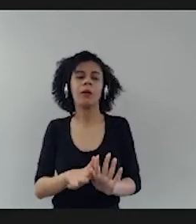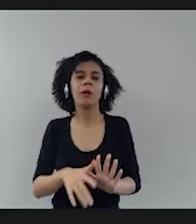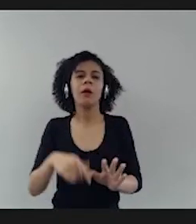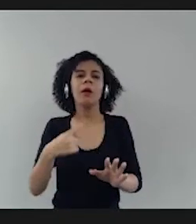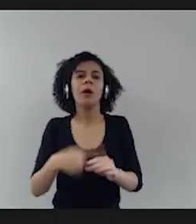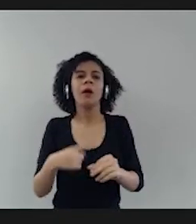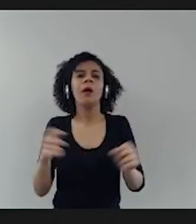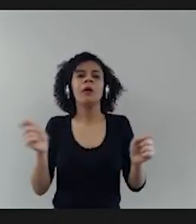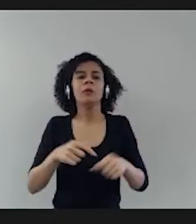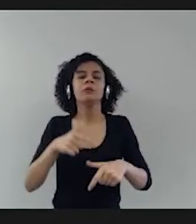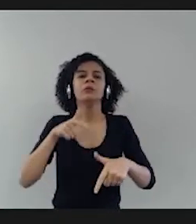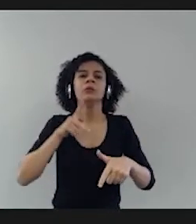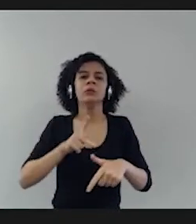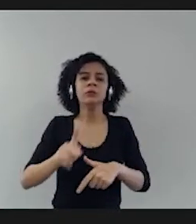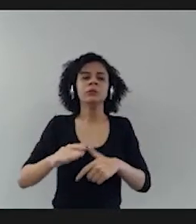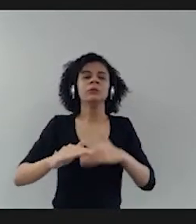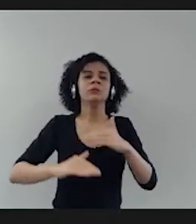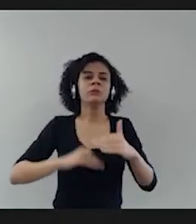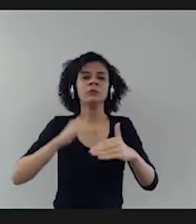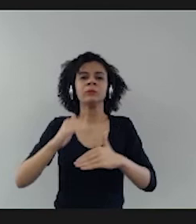eu disse, elas continuarão a ser